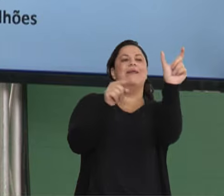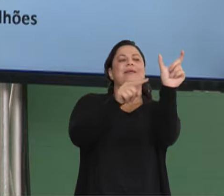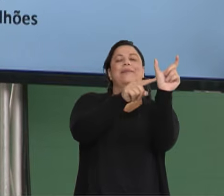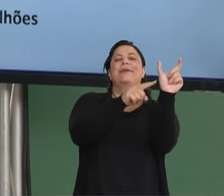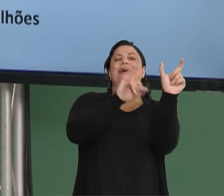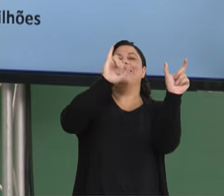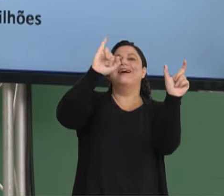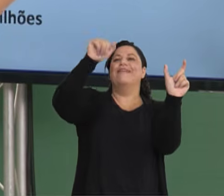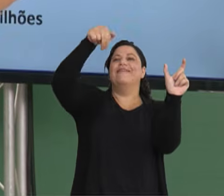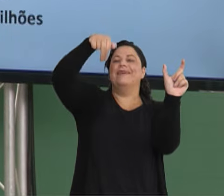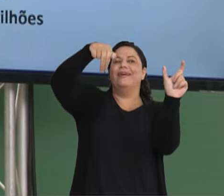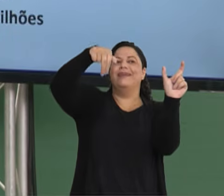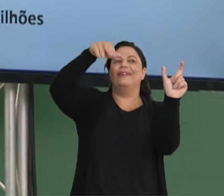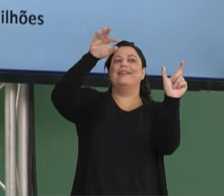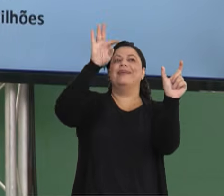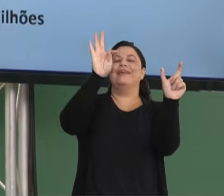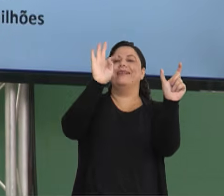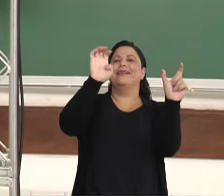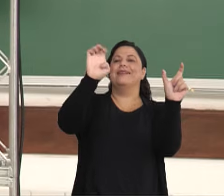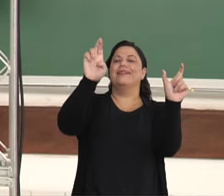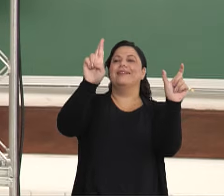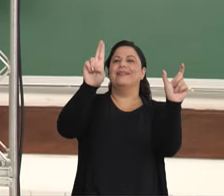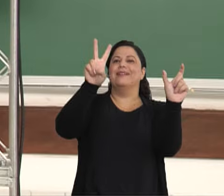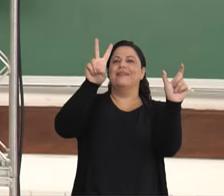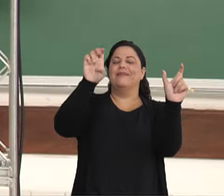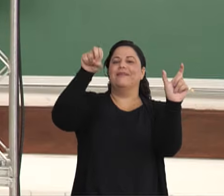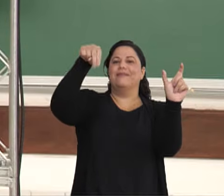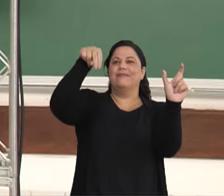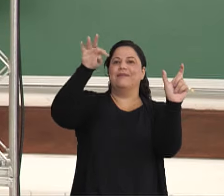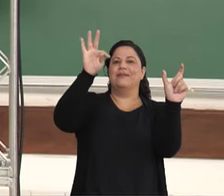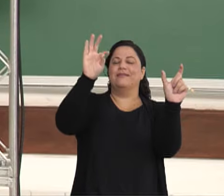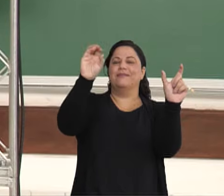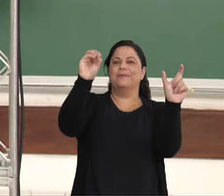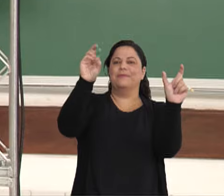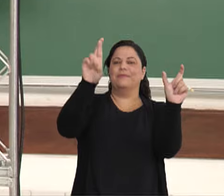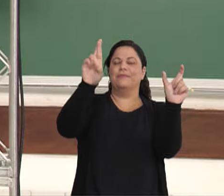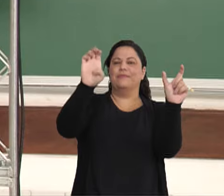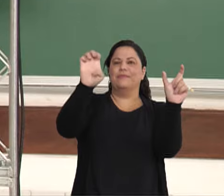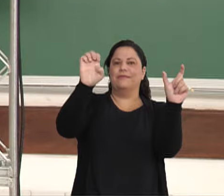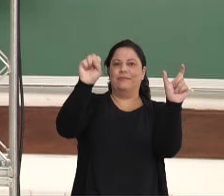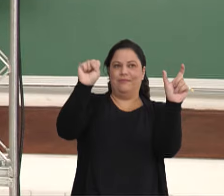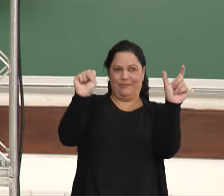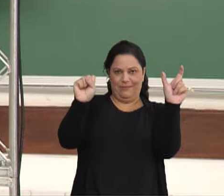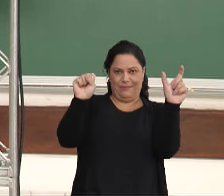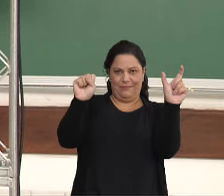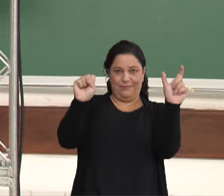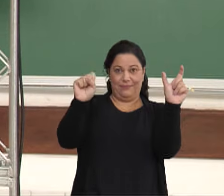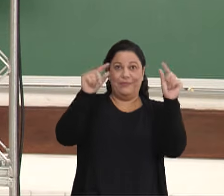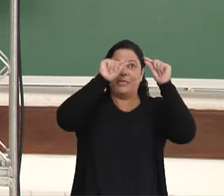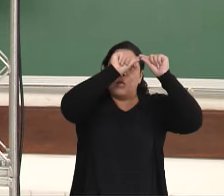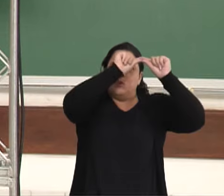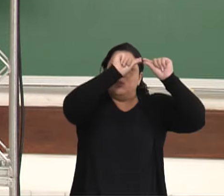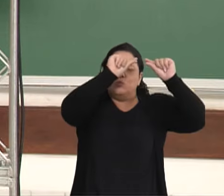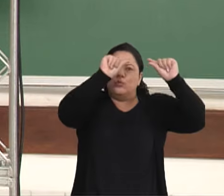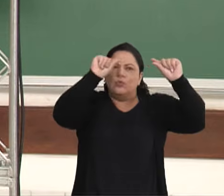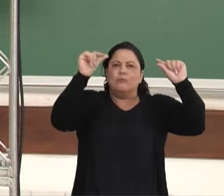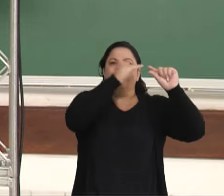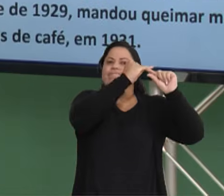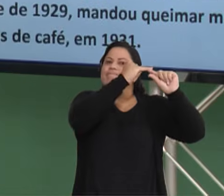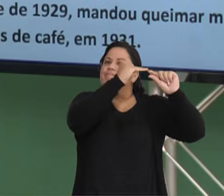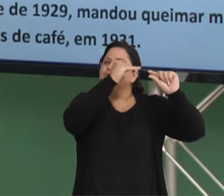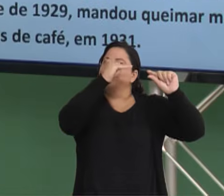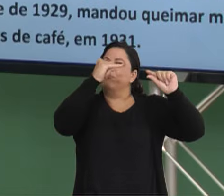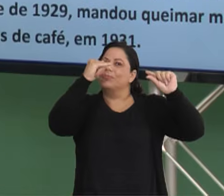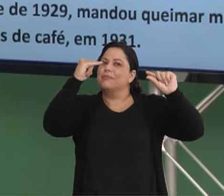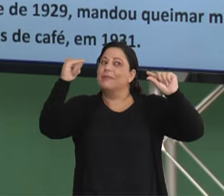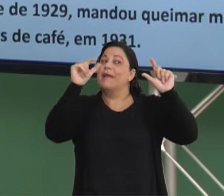interventores. Isso. Sublinha essa palavra quando você for anotar no caderno. Interventores. É bem importante nessa fase